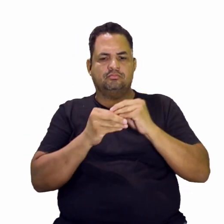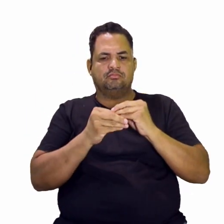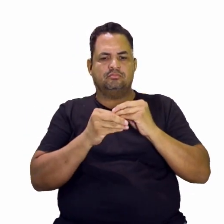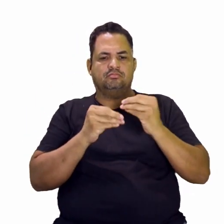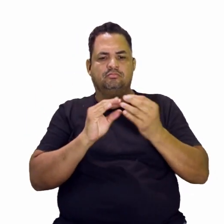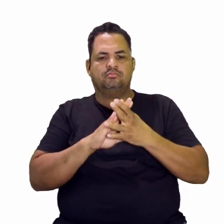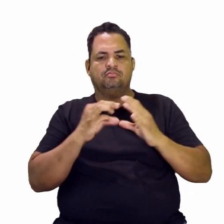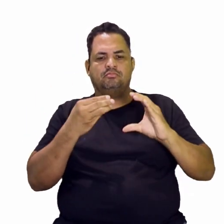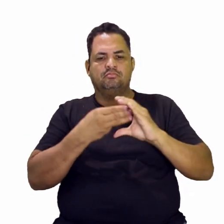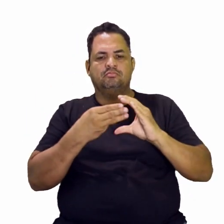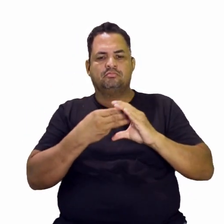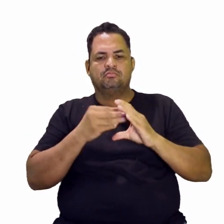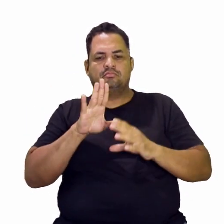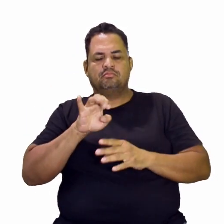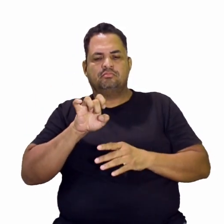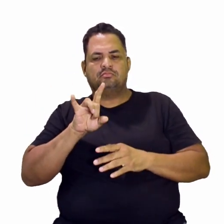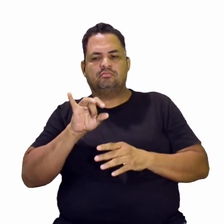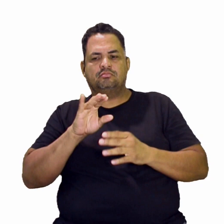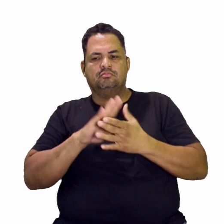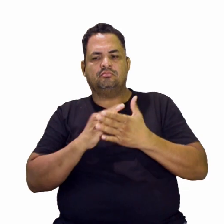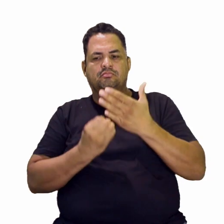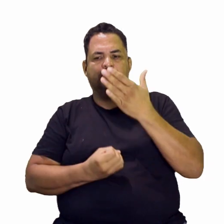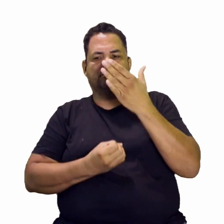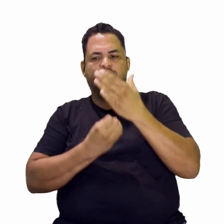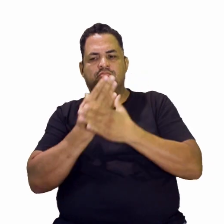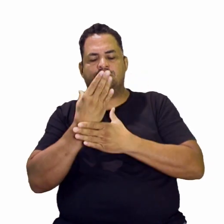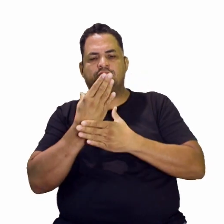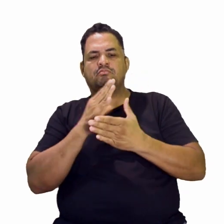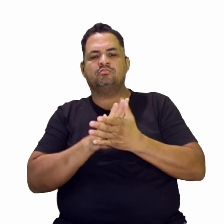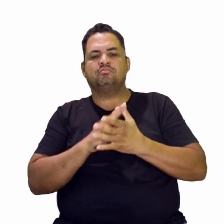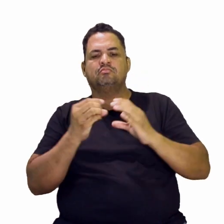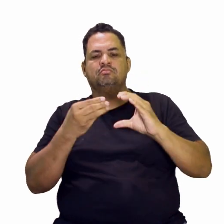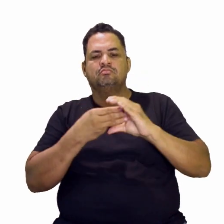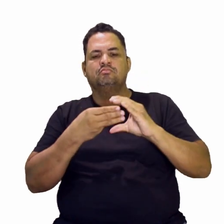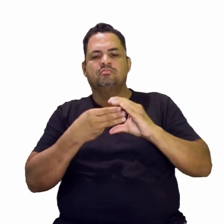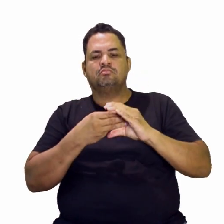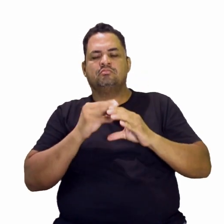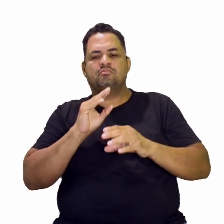os procariontes aeróbios, deu início às nossas células eucariontes